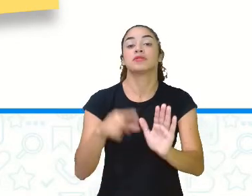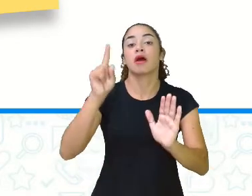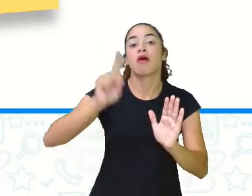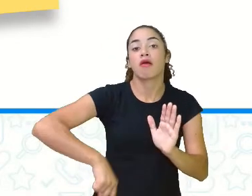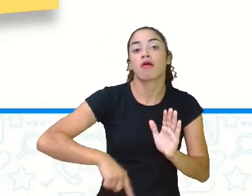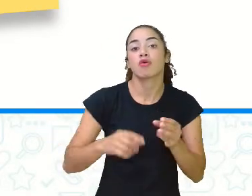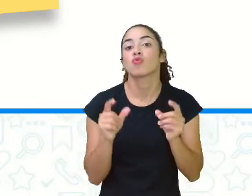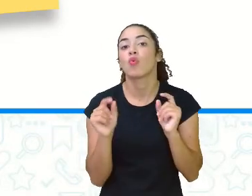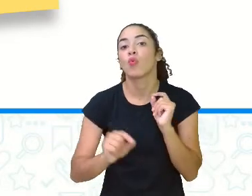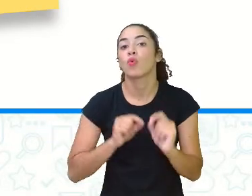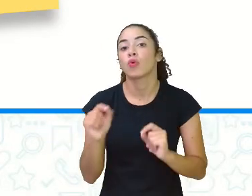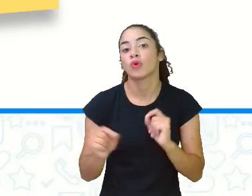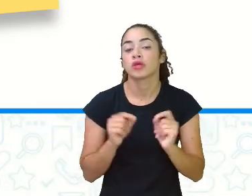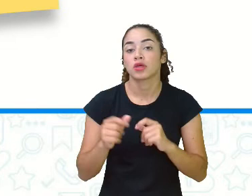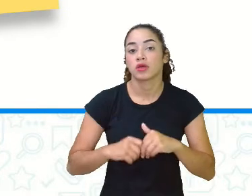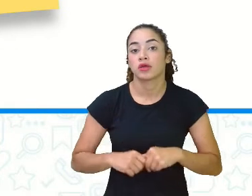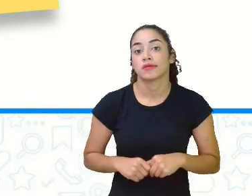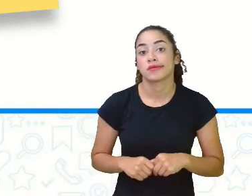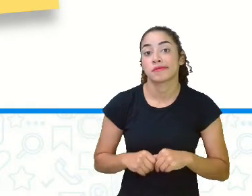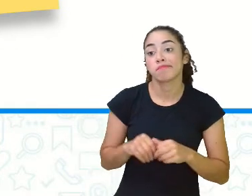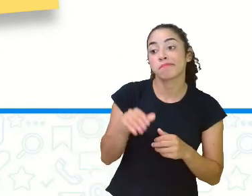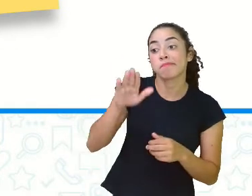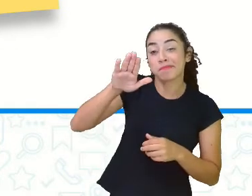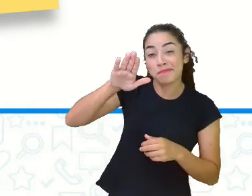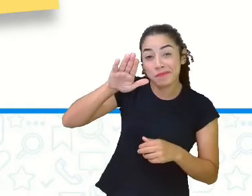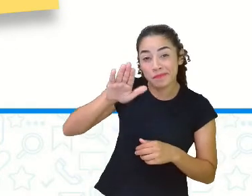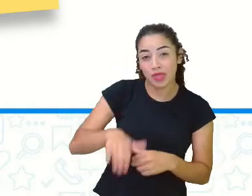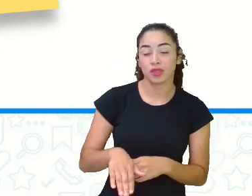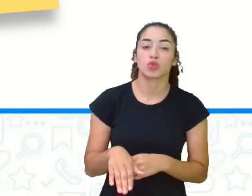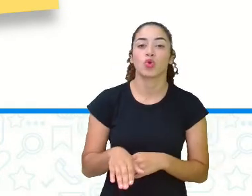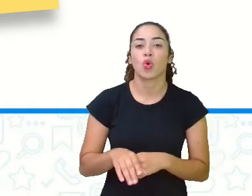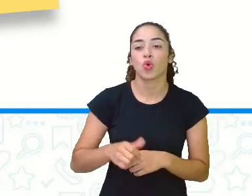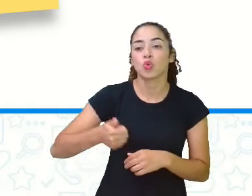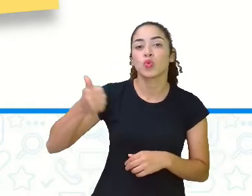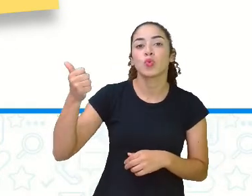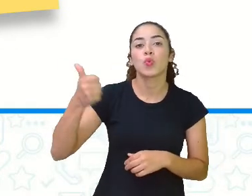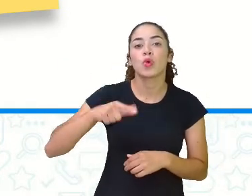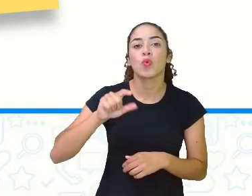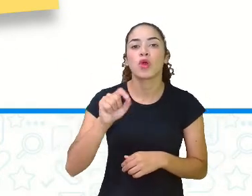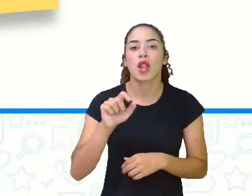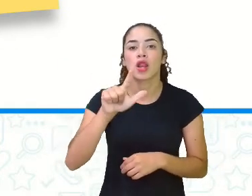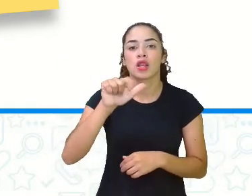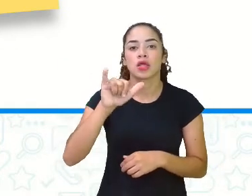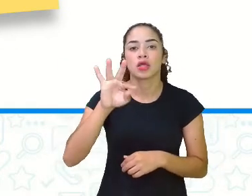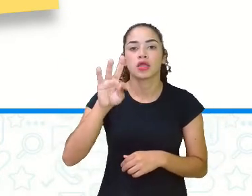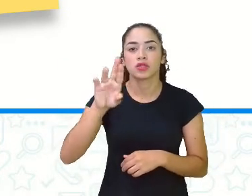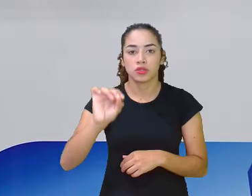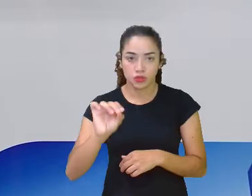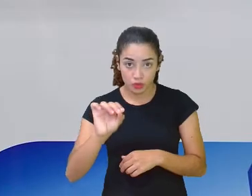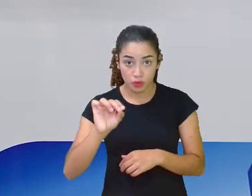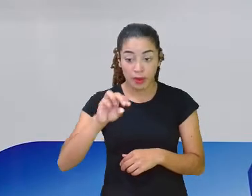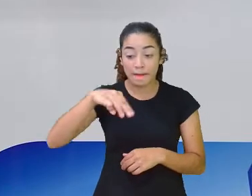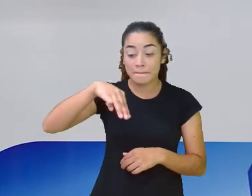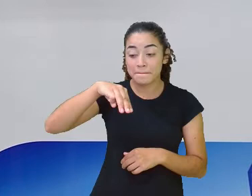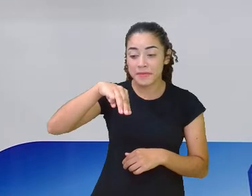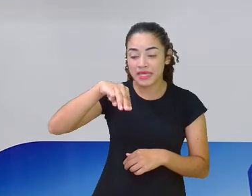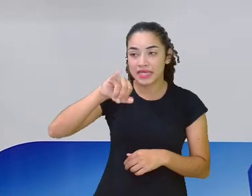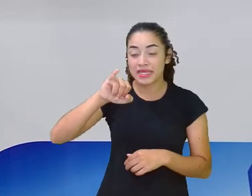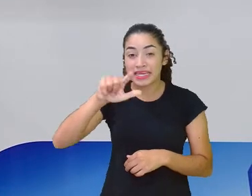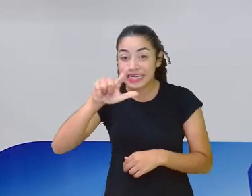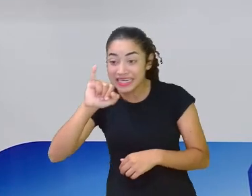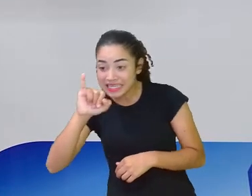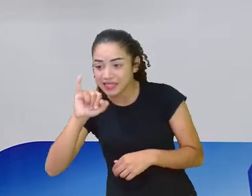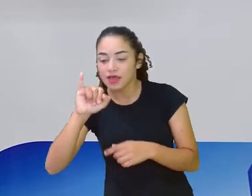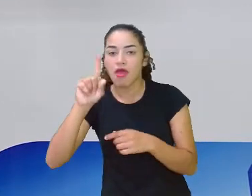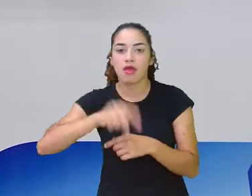exatamente, né, menor do que a da unidade do litro. Então, mililitro,